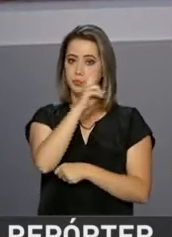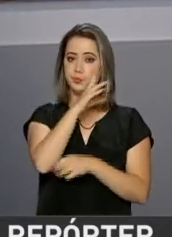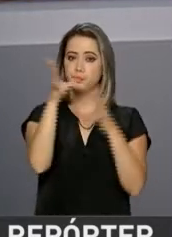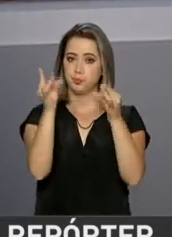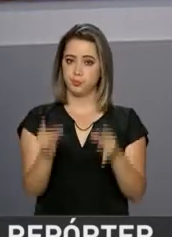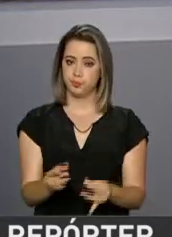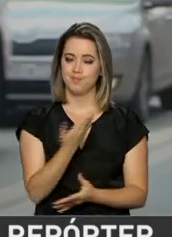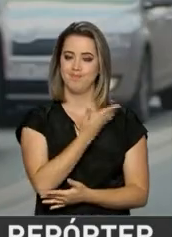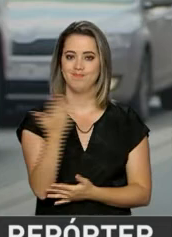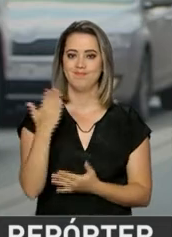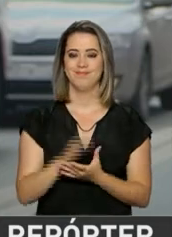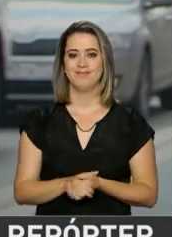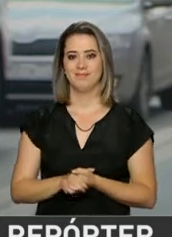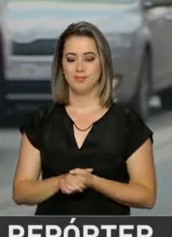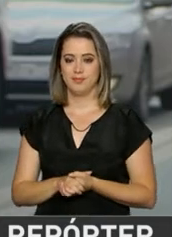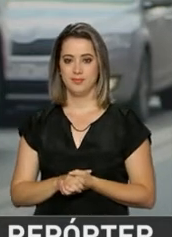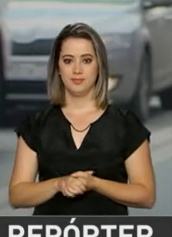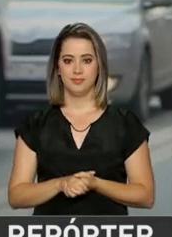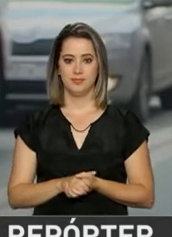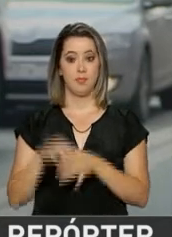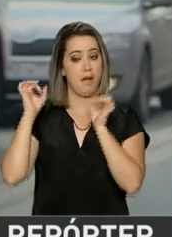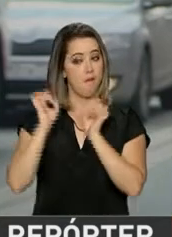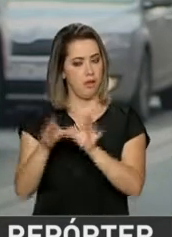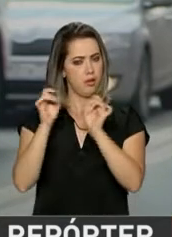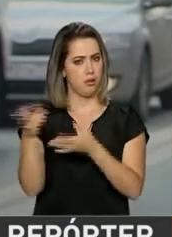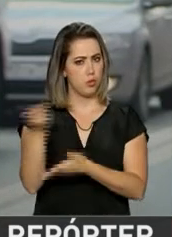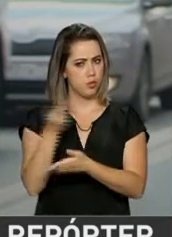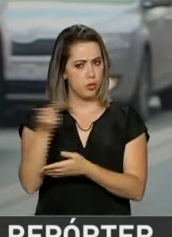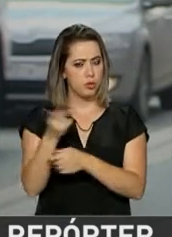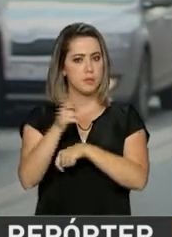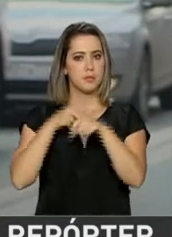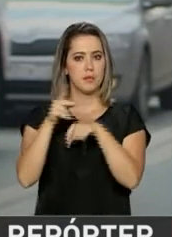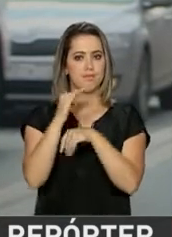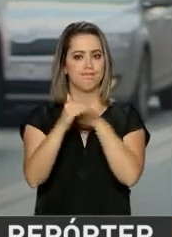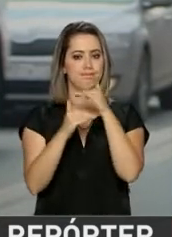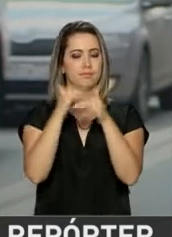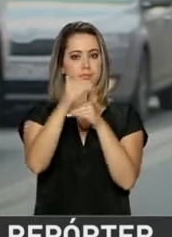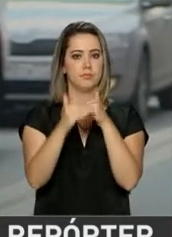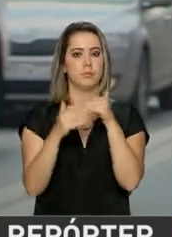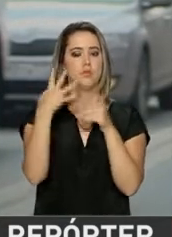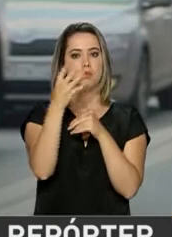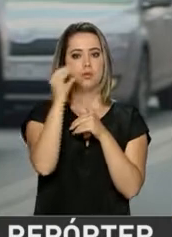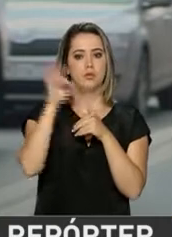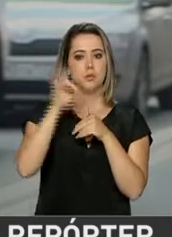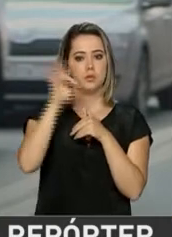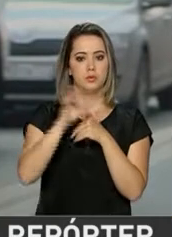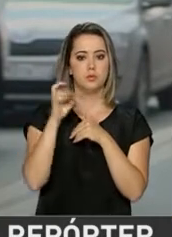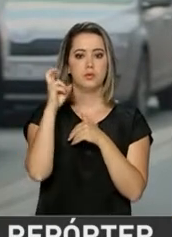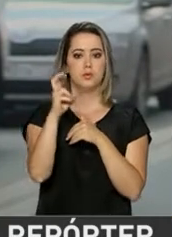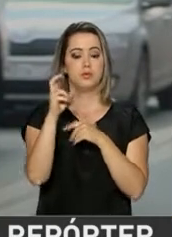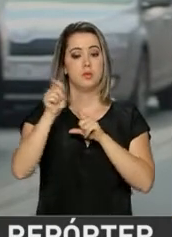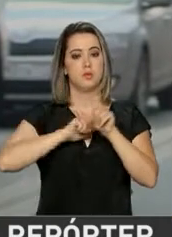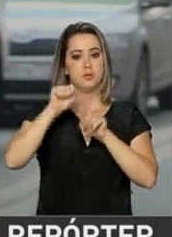viagem o comércio entre os dois países cresceu mais de 40% nos cinco primeiros meses deste ano em comparação